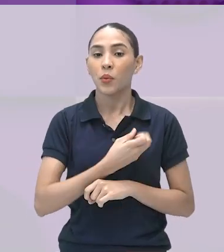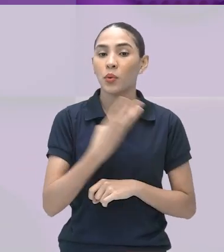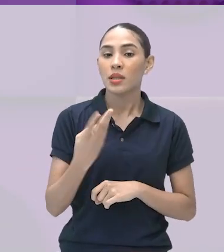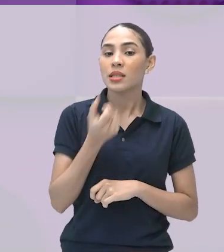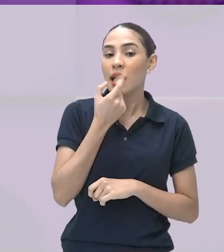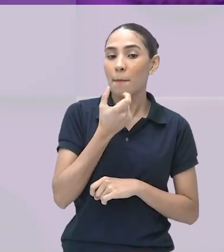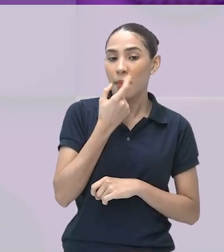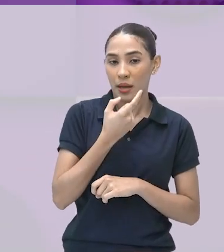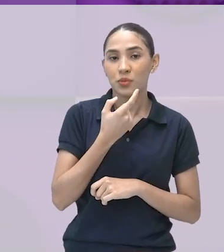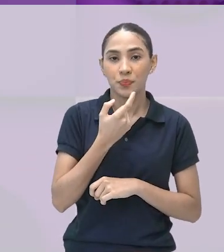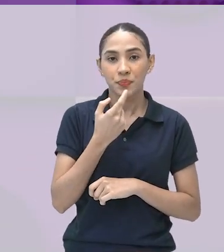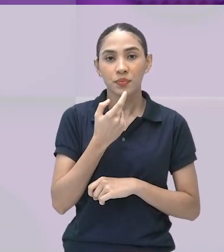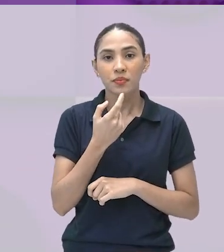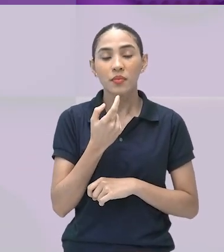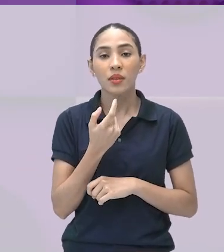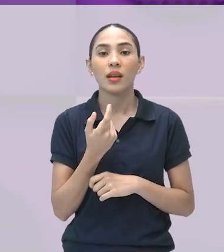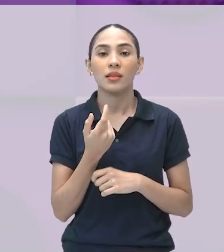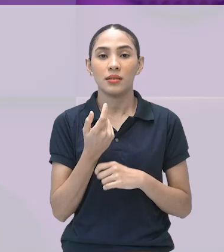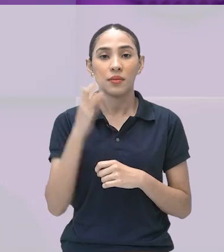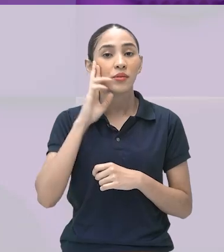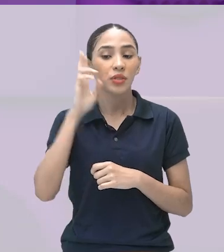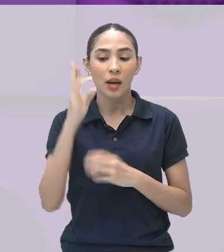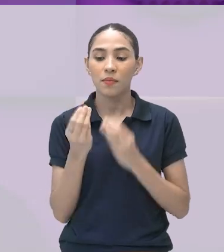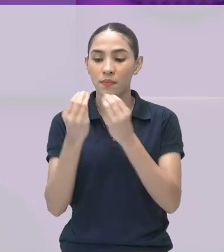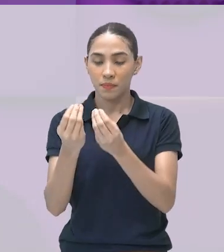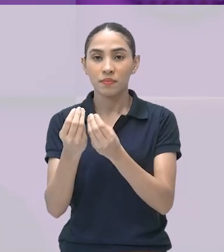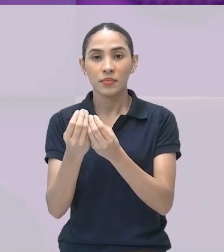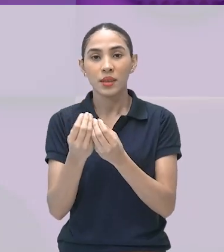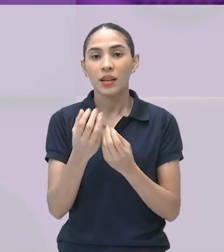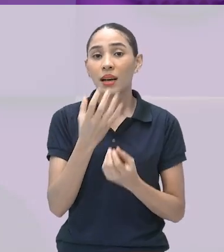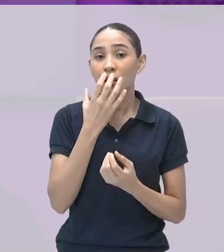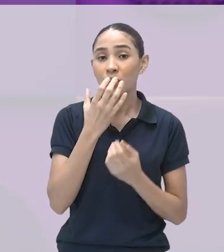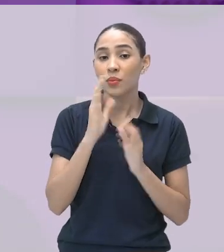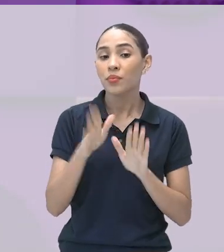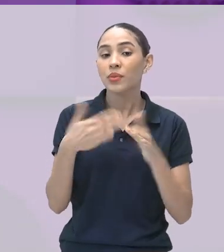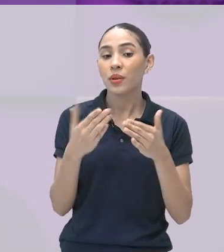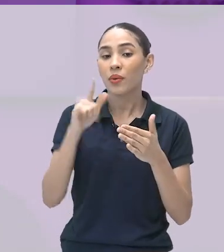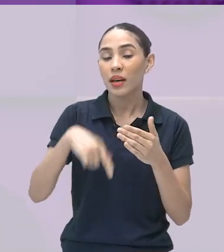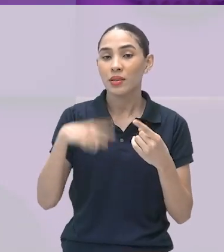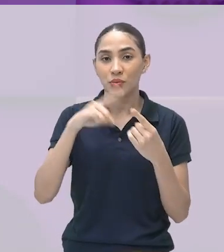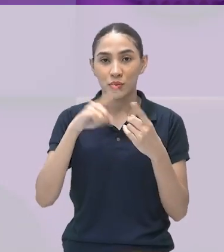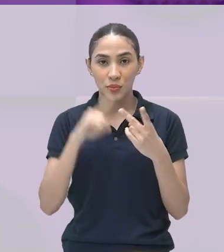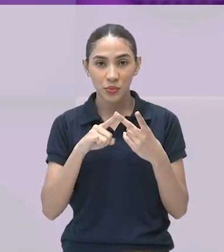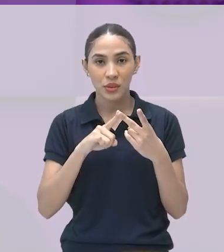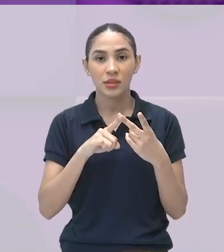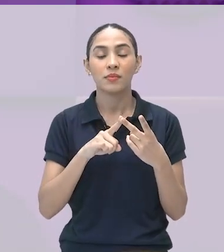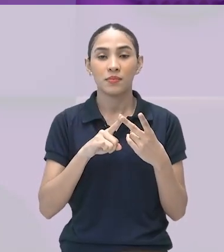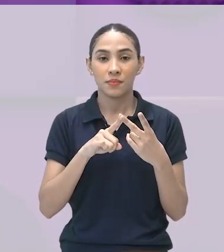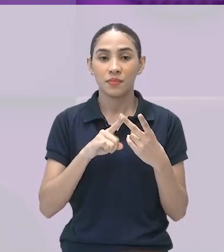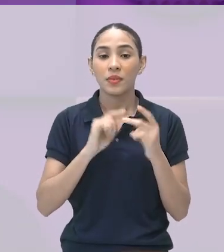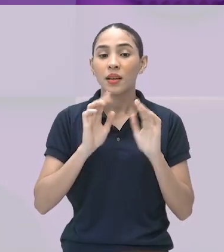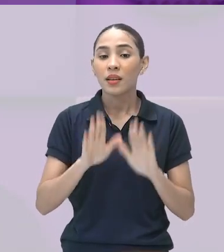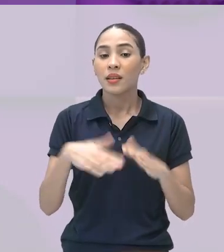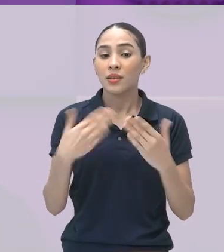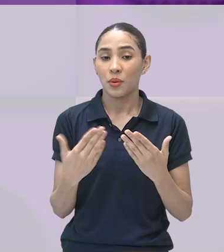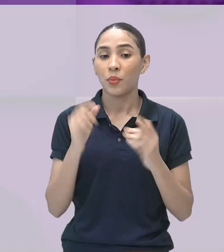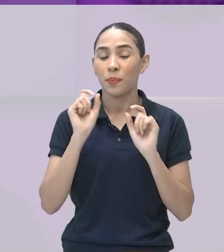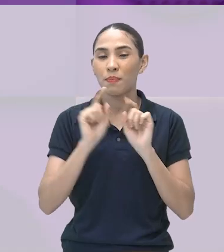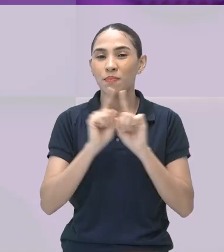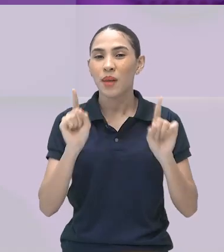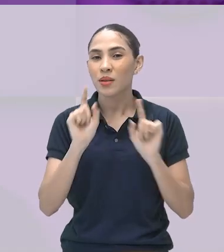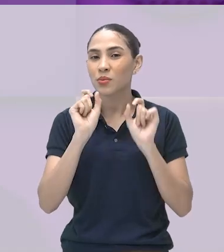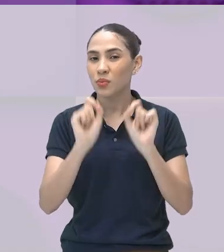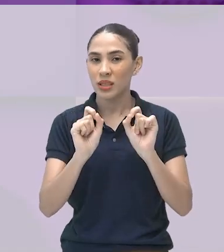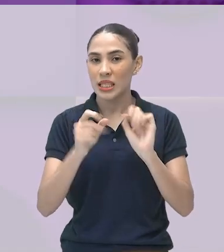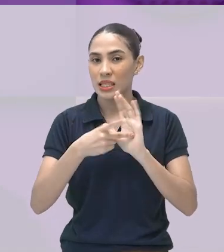quantidade de remédio que a Amanda precisa dar para o cachorro. Então, essas são as duas grandezas. E aí, o que